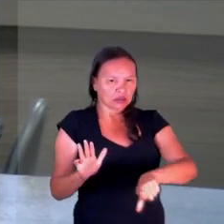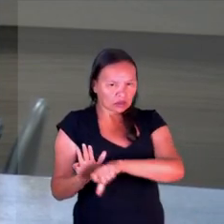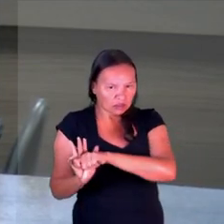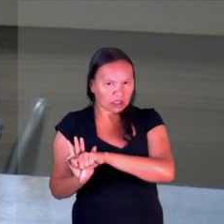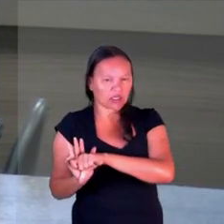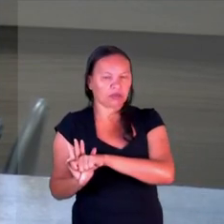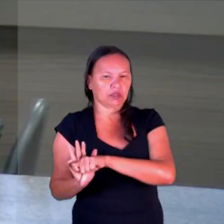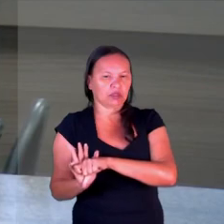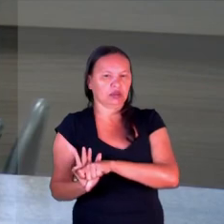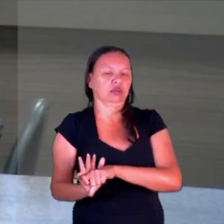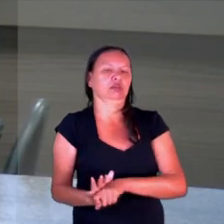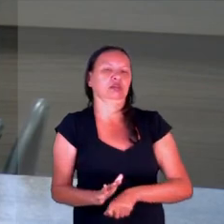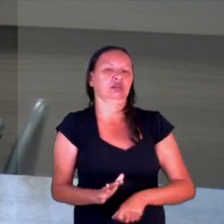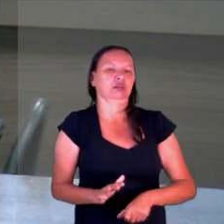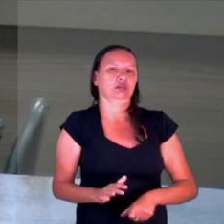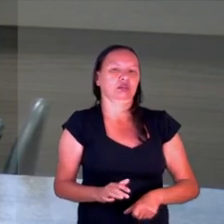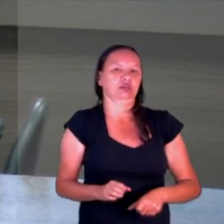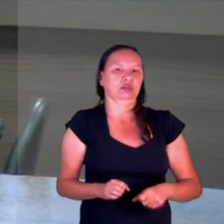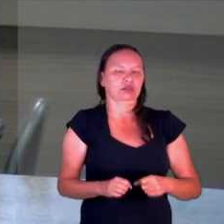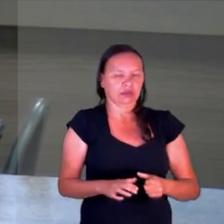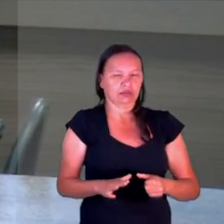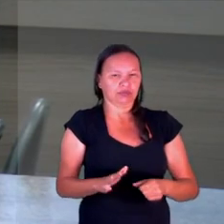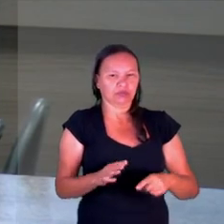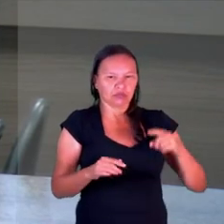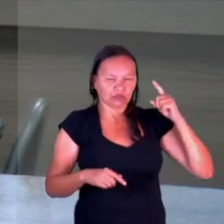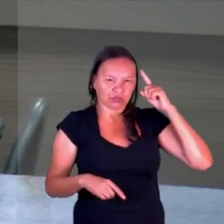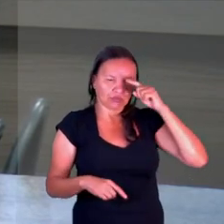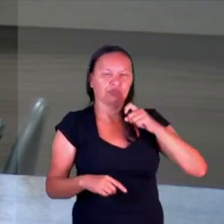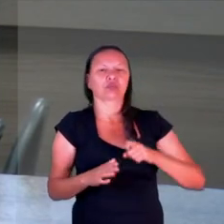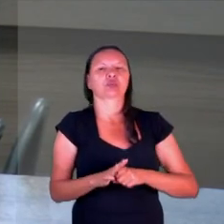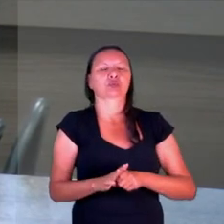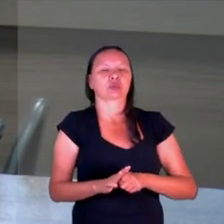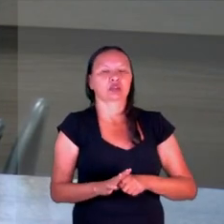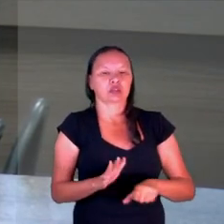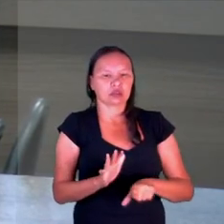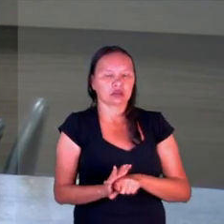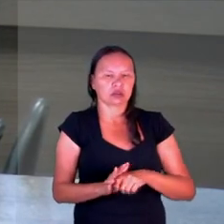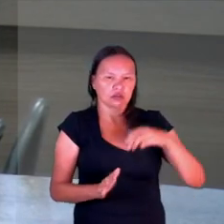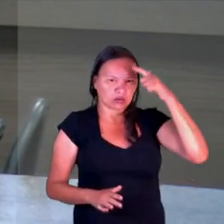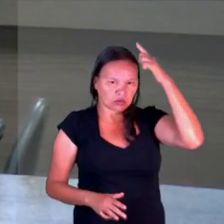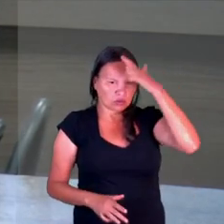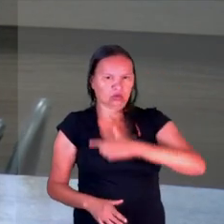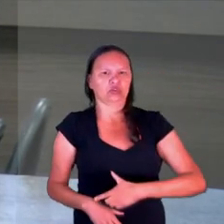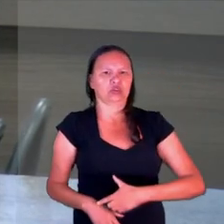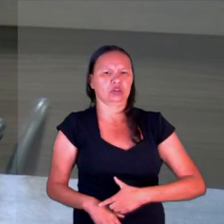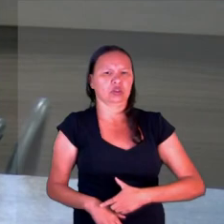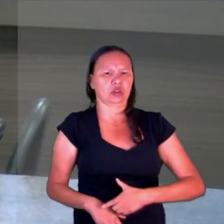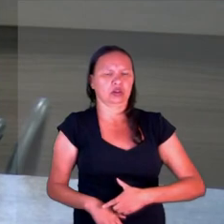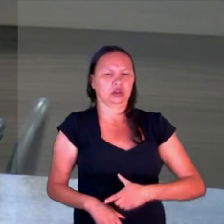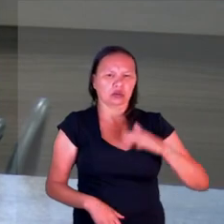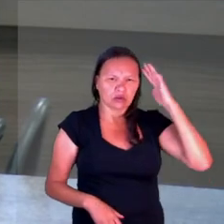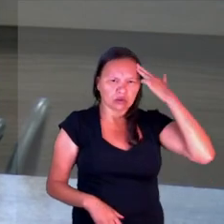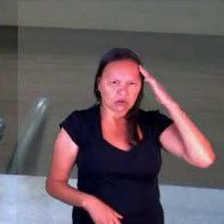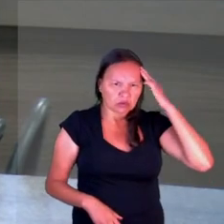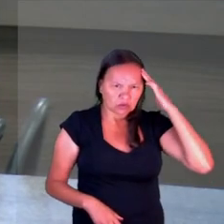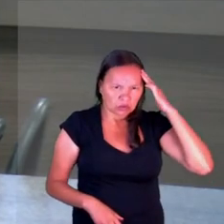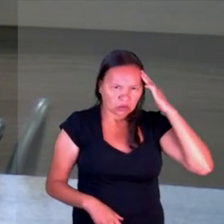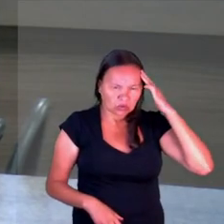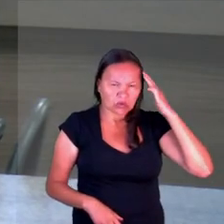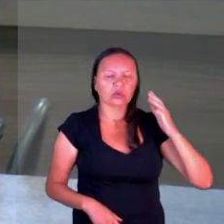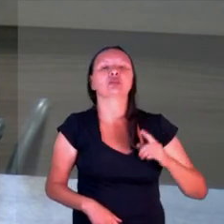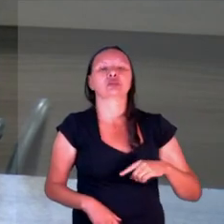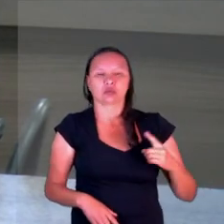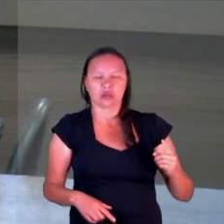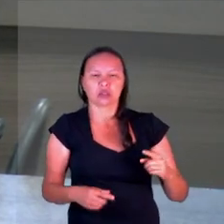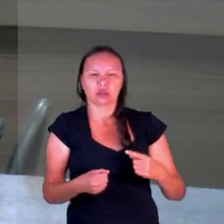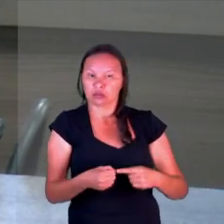realmente institucionalizadas é muito sério eu tô aqui até trazendo um problema que eu tenho certeza que todo mundo conhece porque ele acontece em todas as